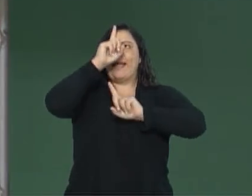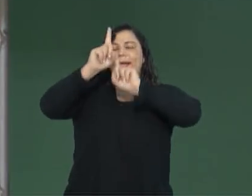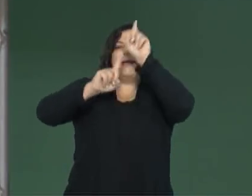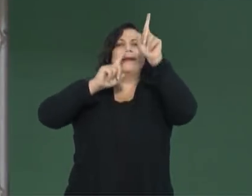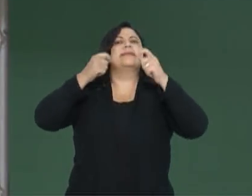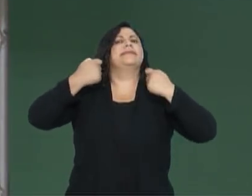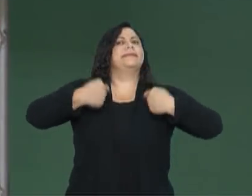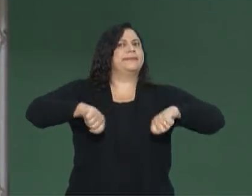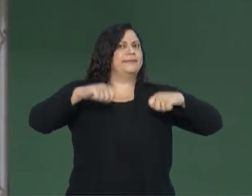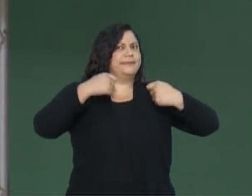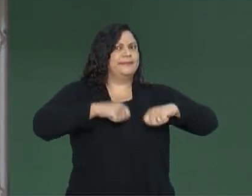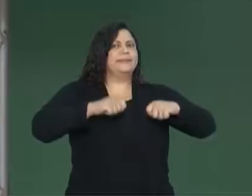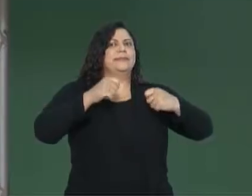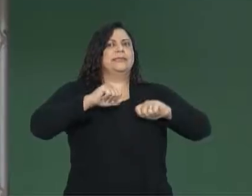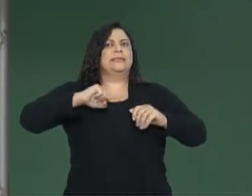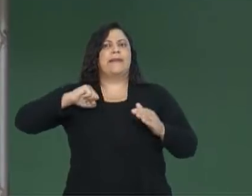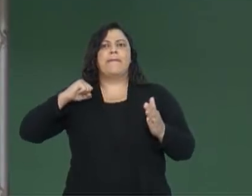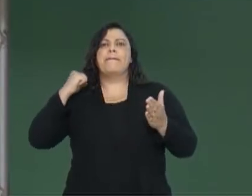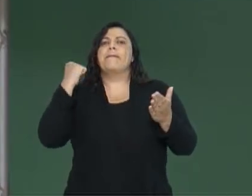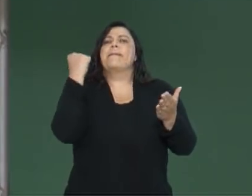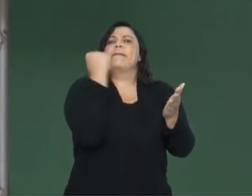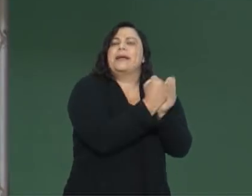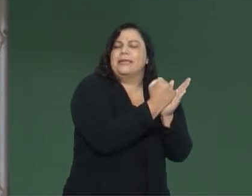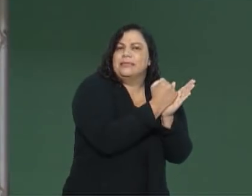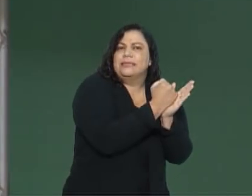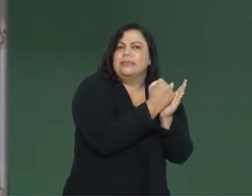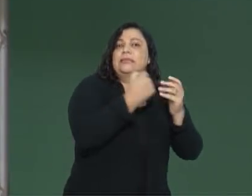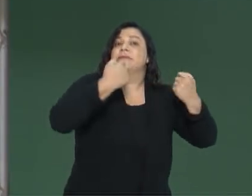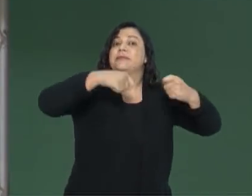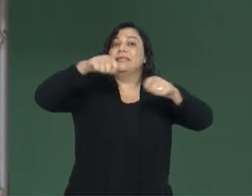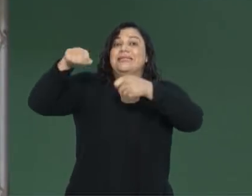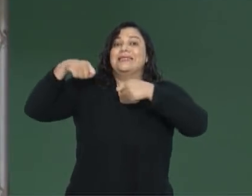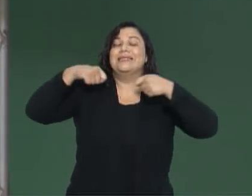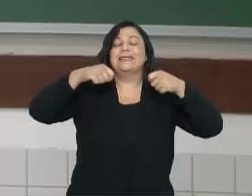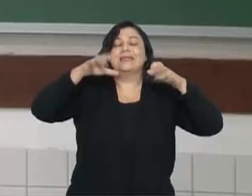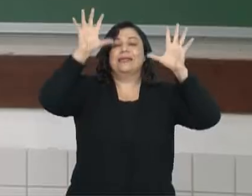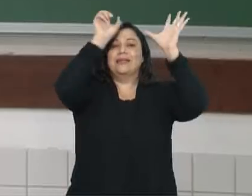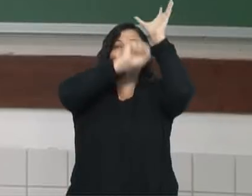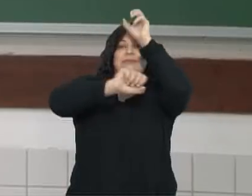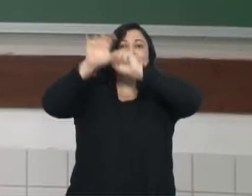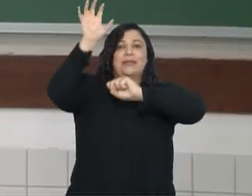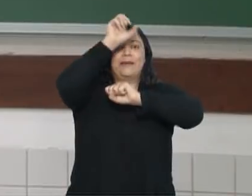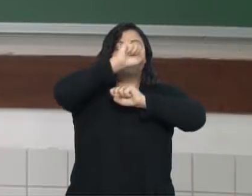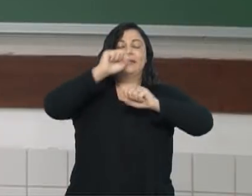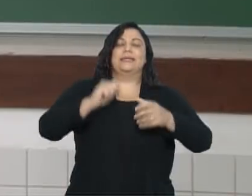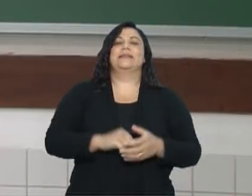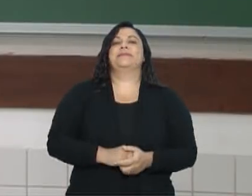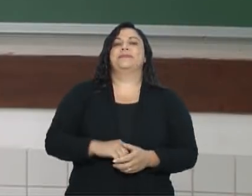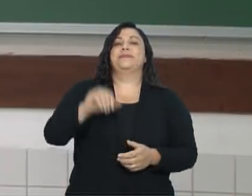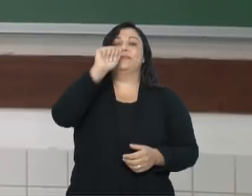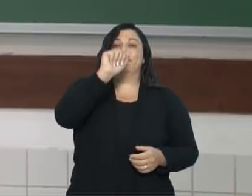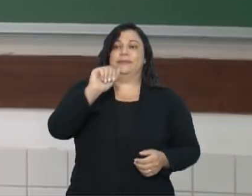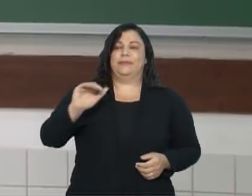precisa ser marcada. Temos que aprender. Os tigres asiáticos